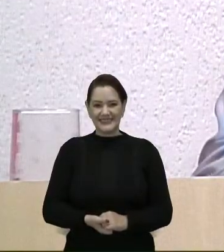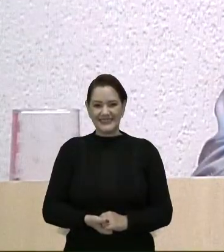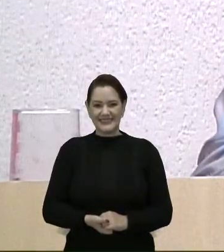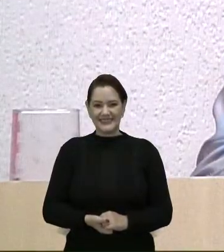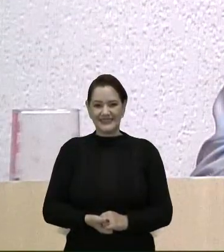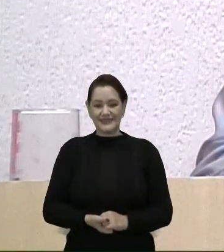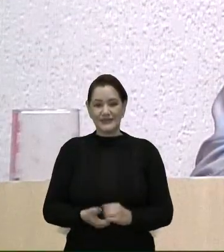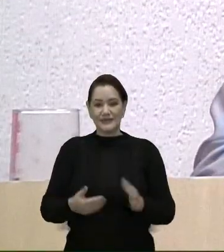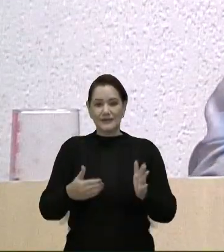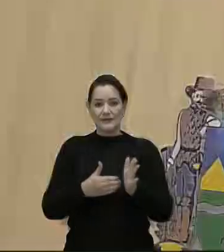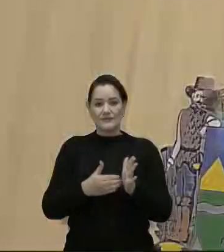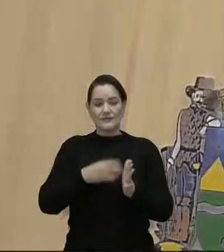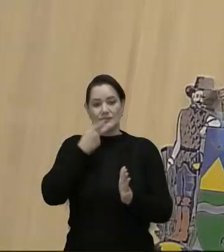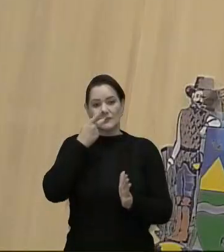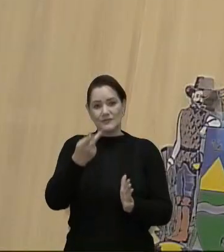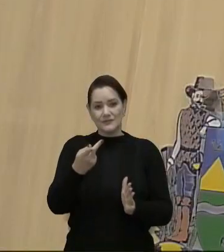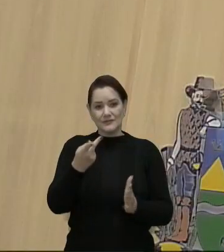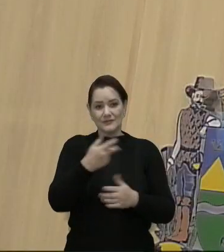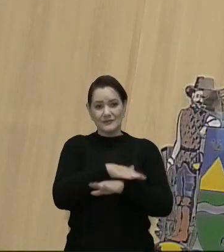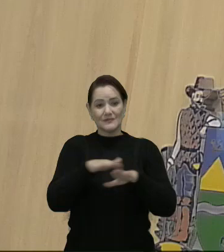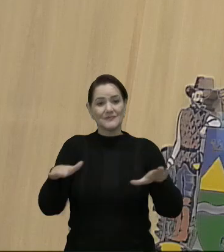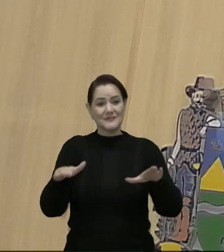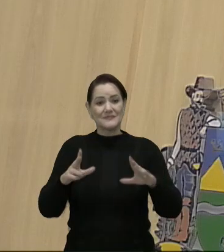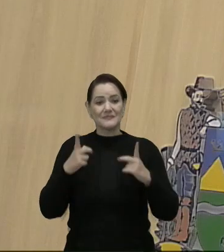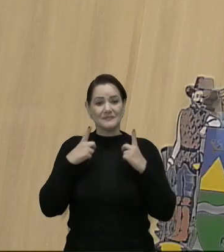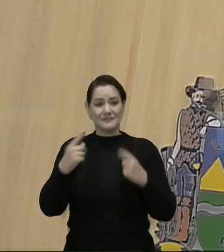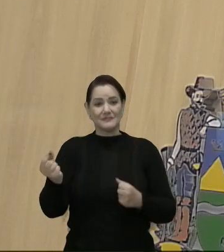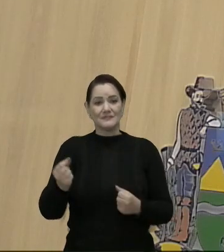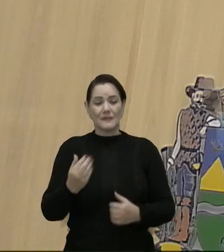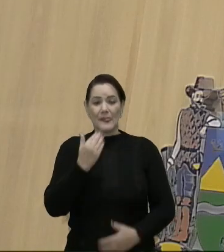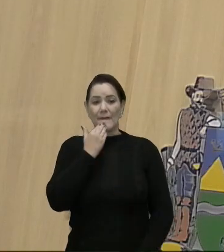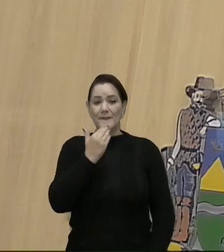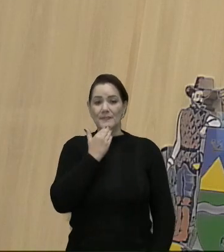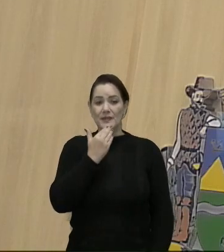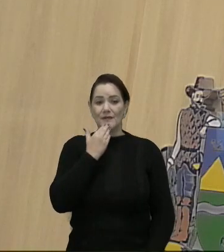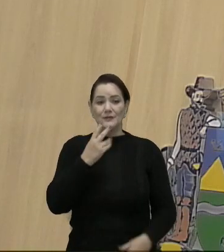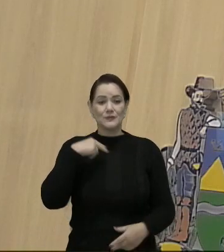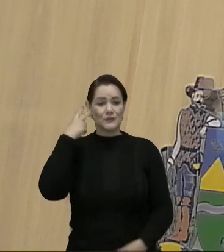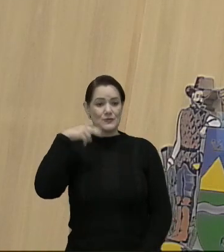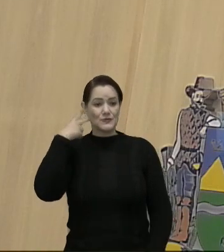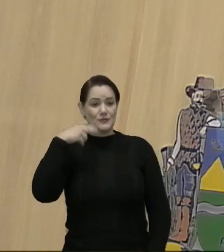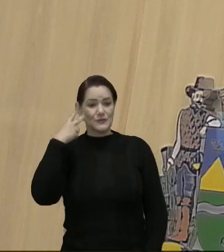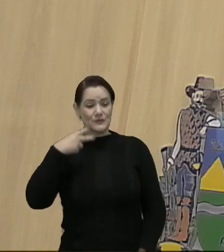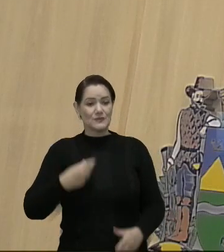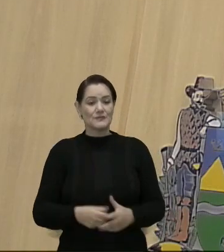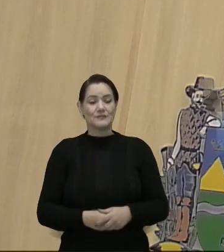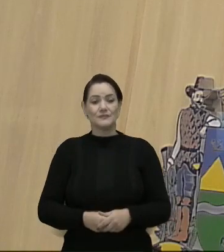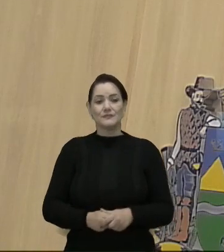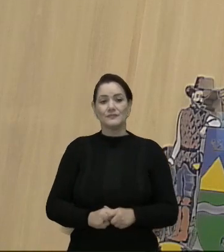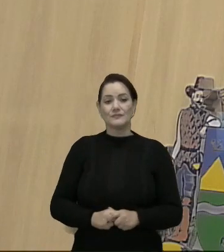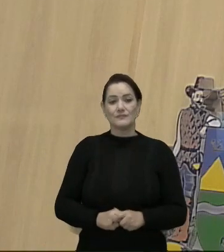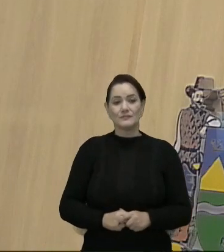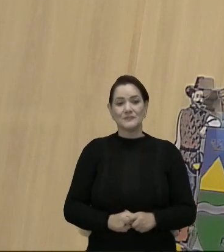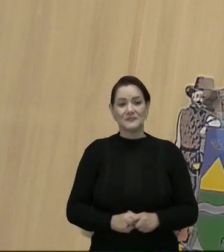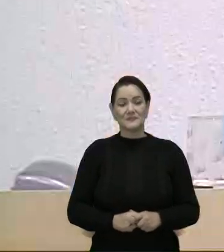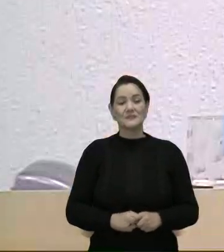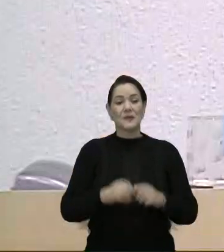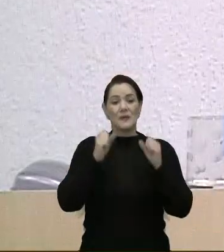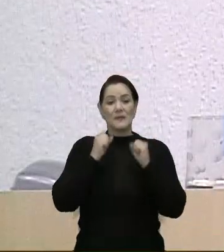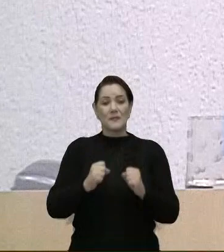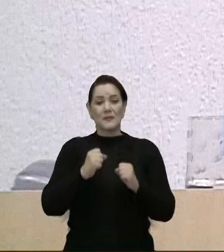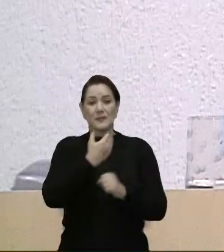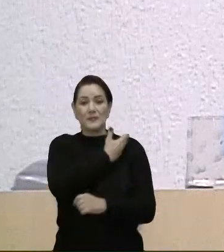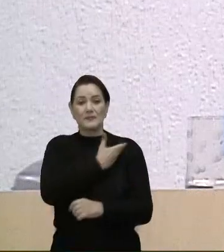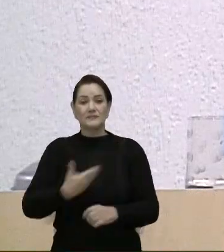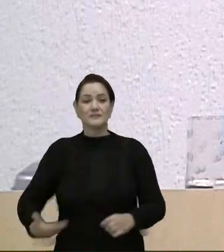O último aqui que a gente vai falar já para a gente ir embora. Vou pedir para esses vereadores, para os poderes públicos,